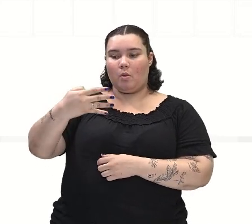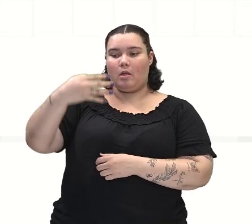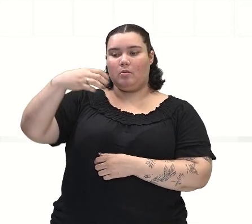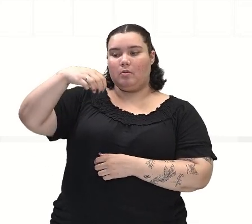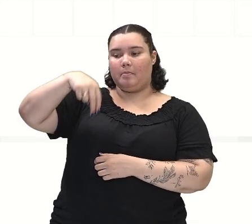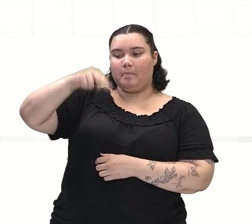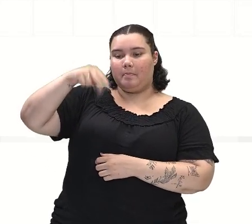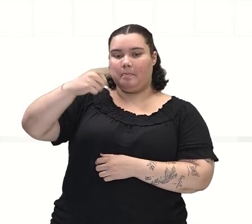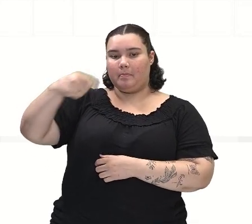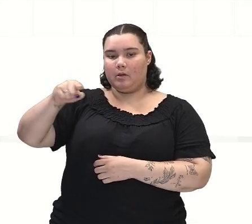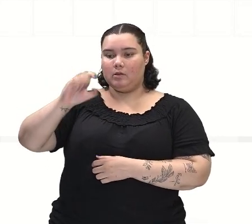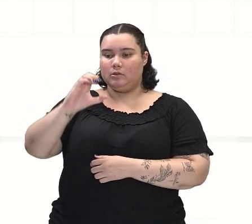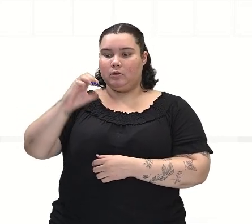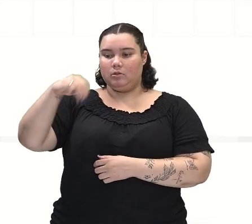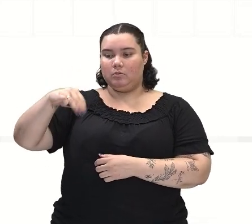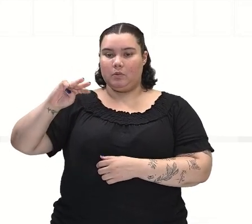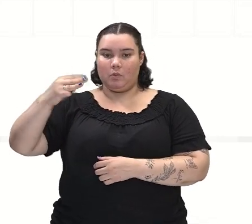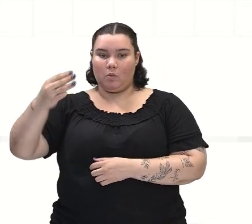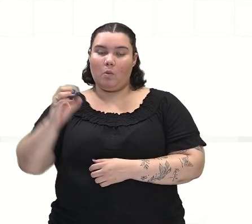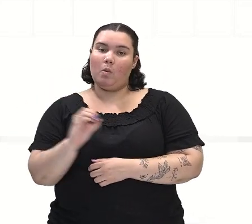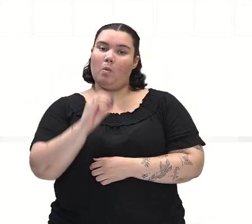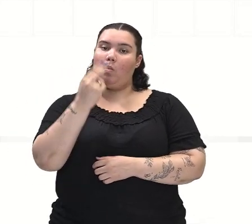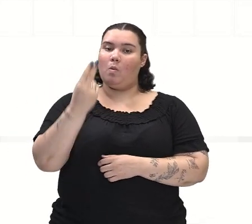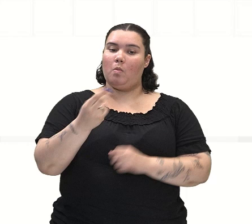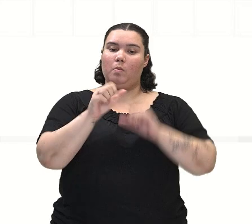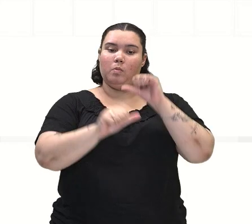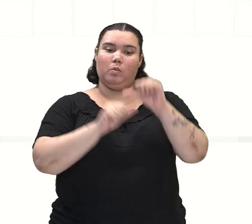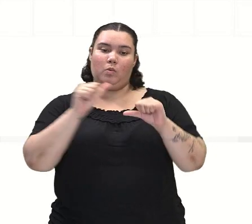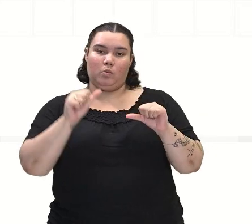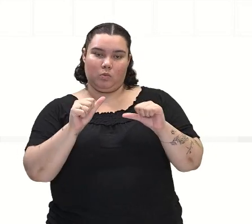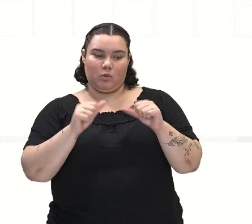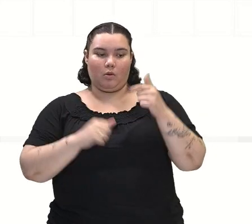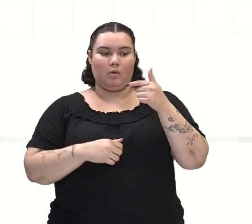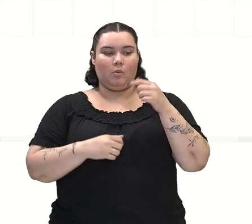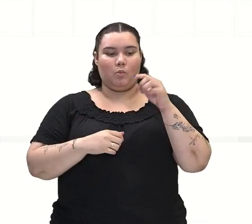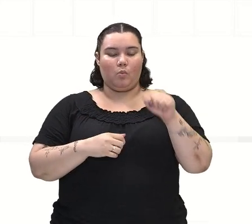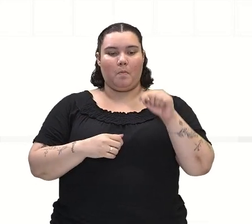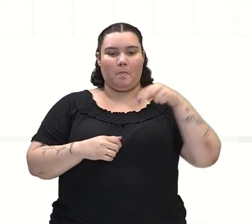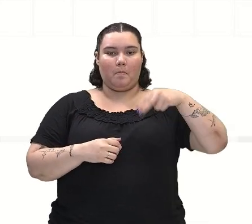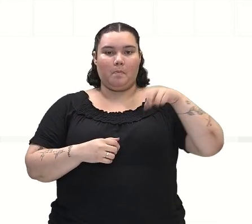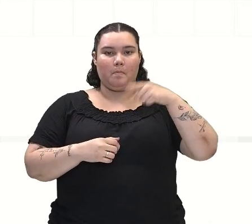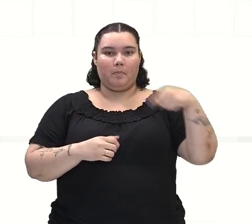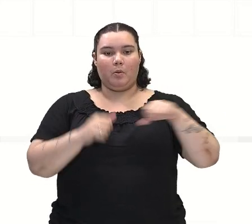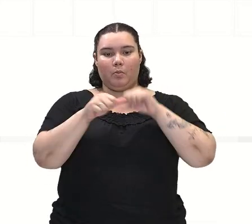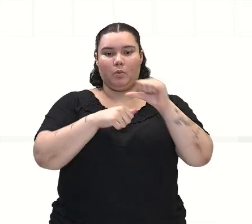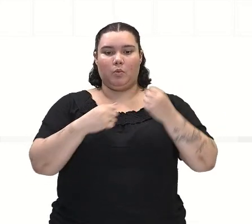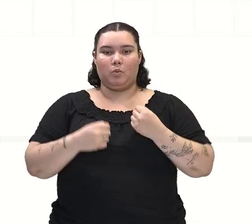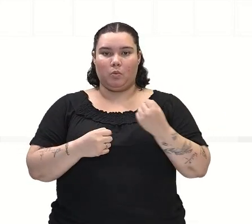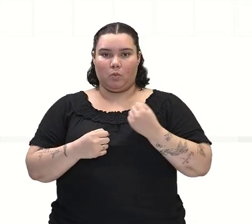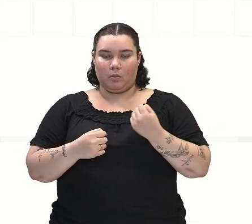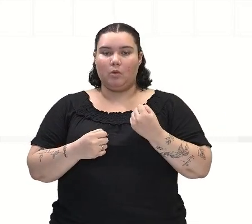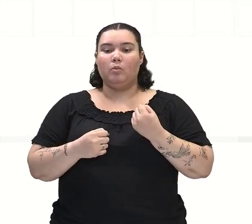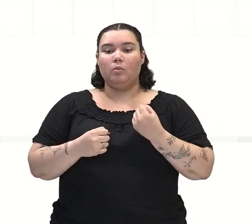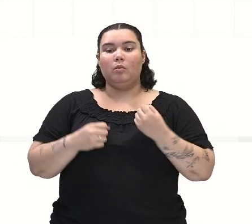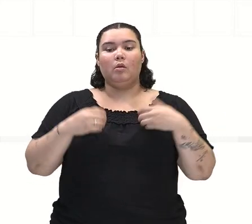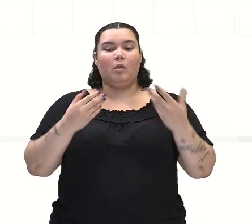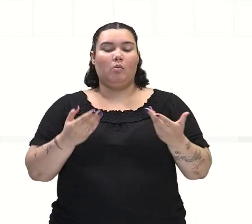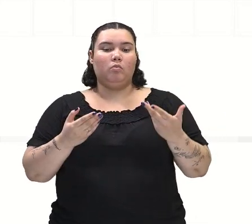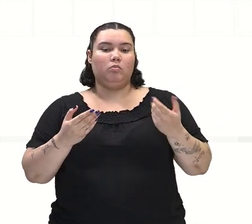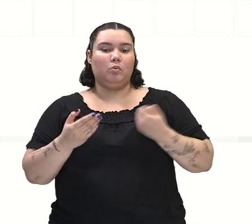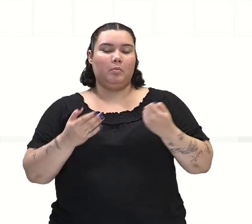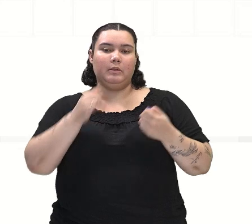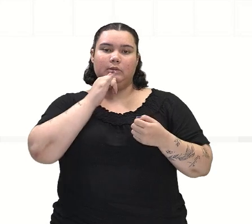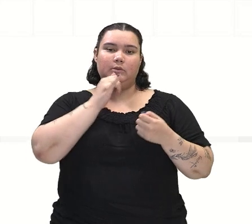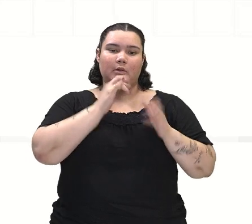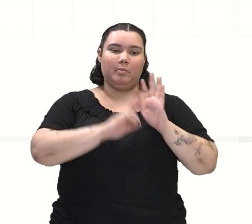gente substituir esse π por 3, né, para dar um valor inteiro na resposta, o volume desse cilindro aí da letra